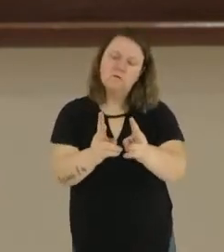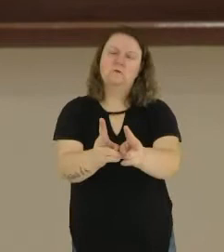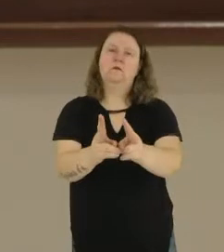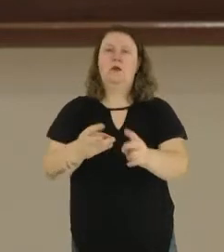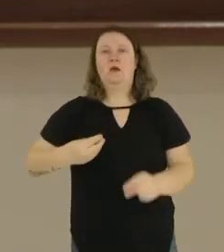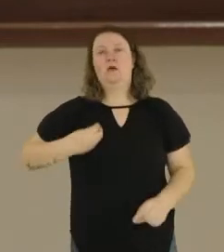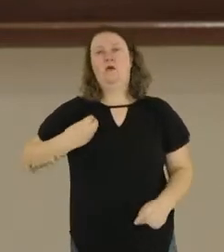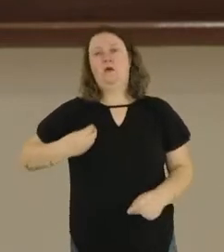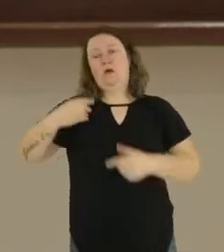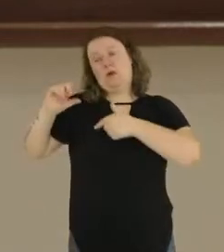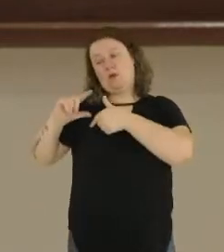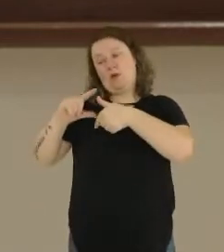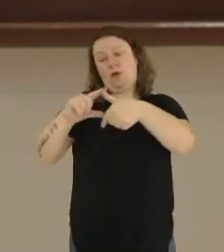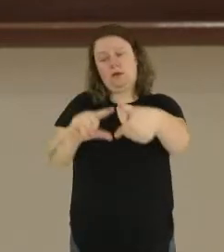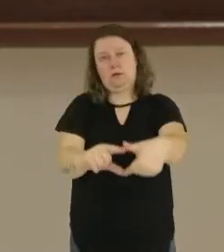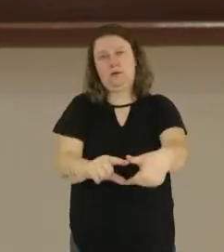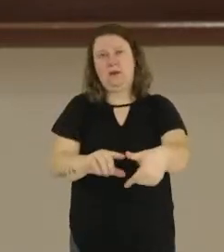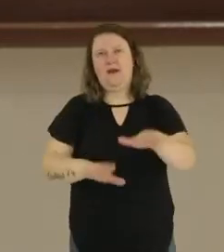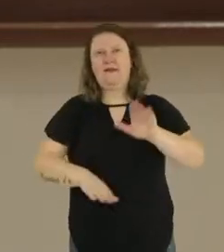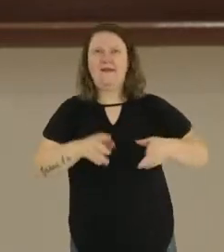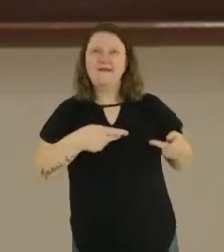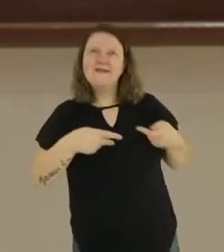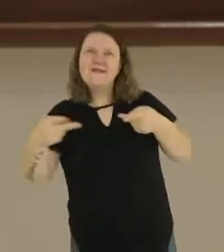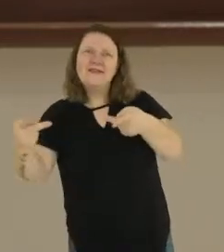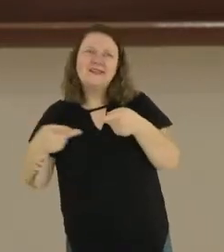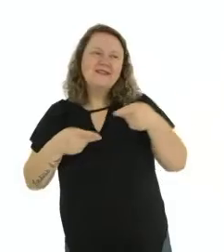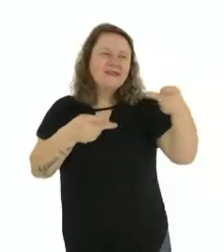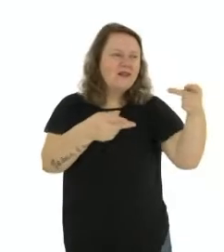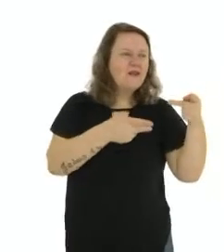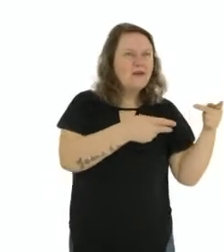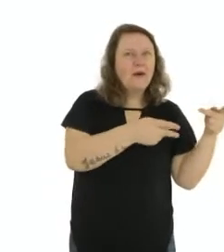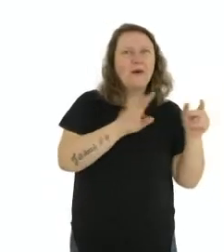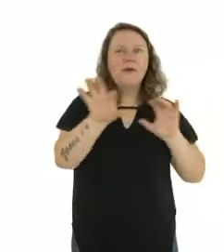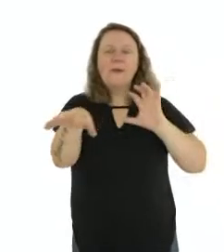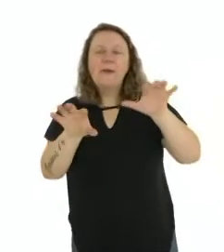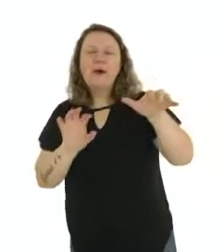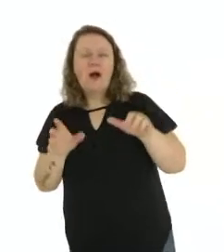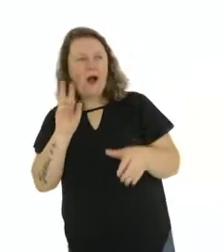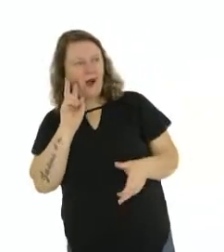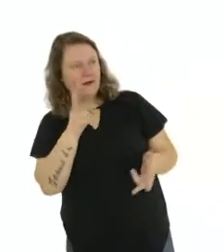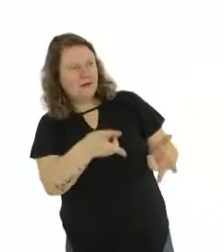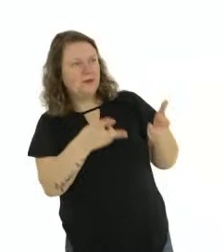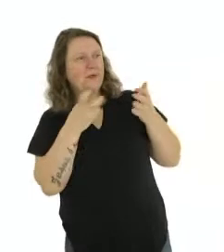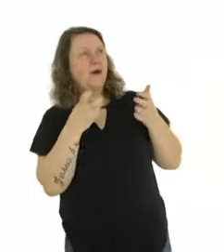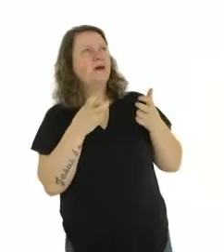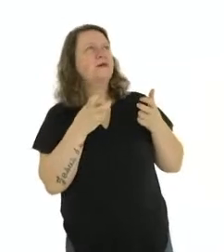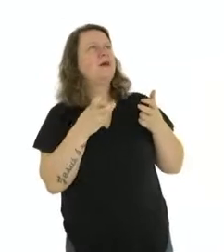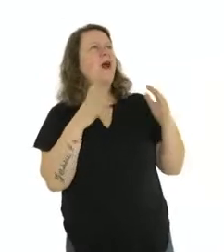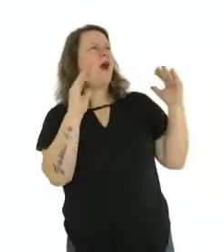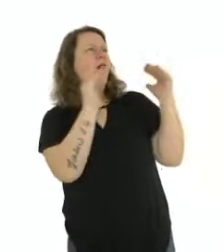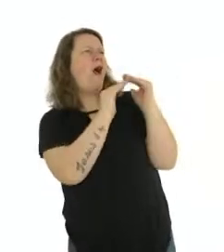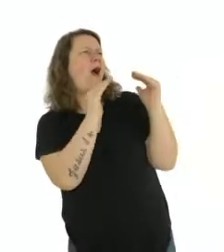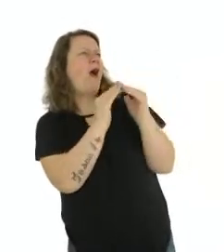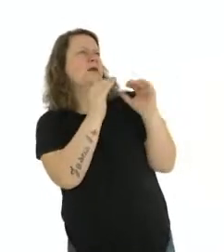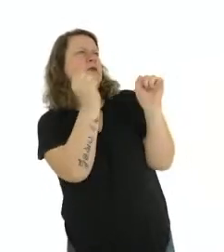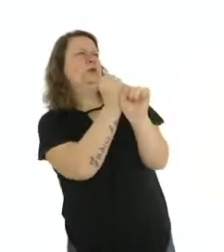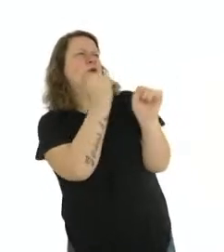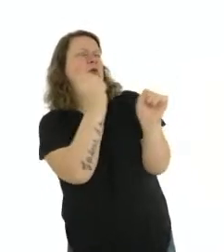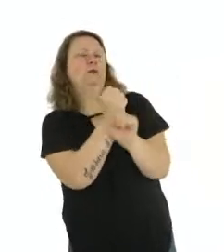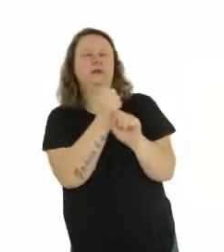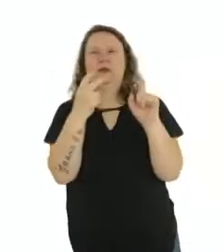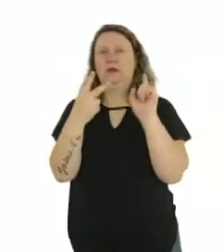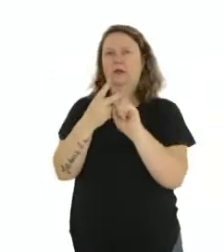Hoje, quando visitamos alguma colônia de imigrantes, vemos isso nas construções, na alimentação,